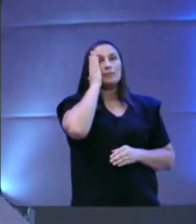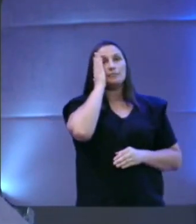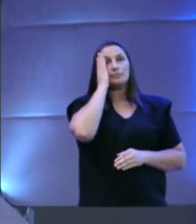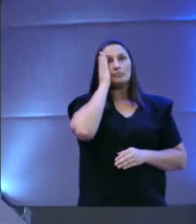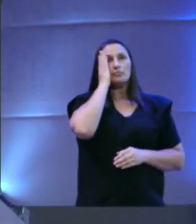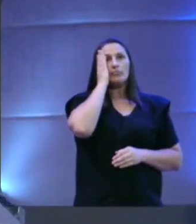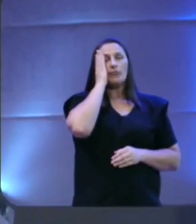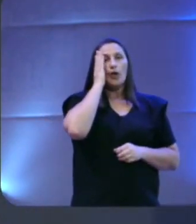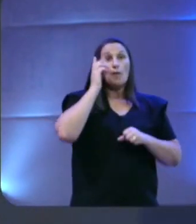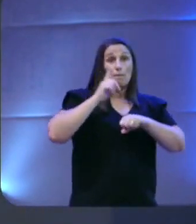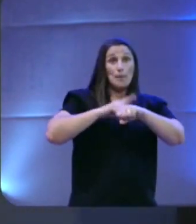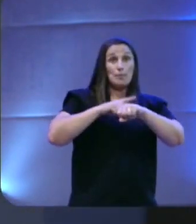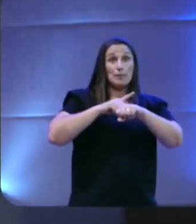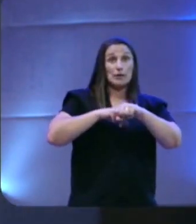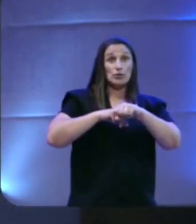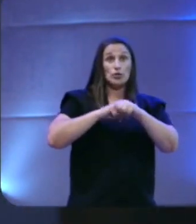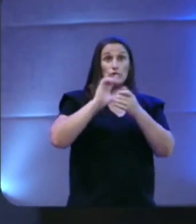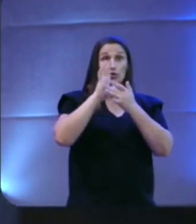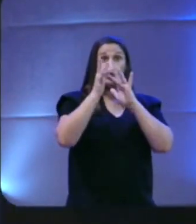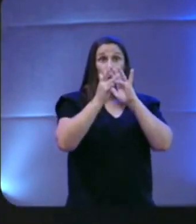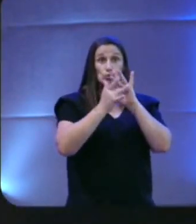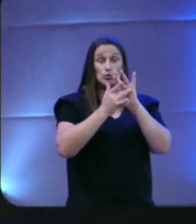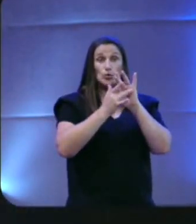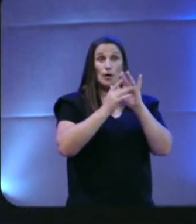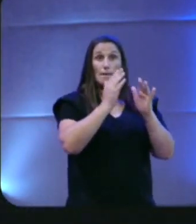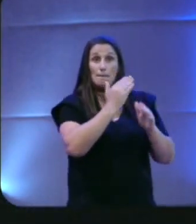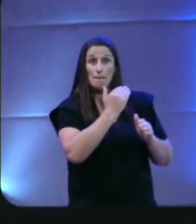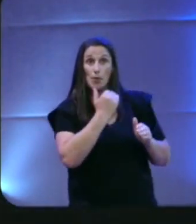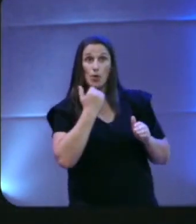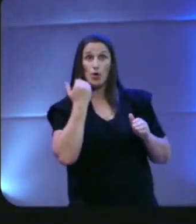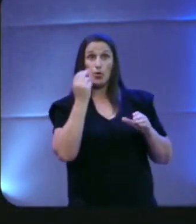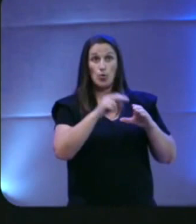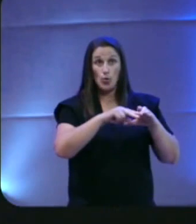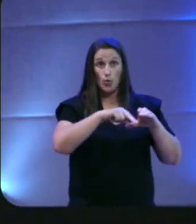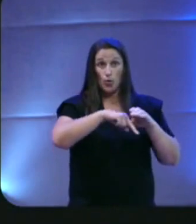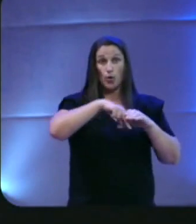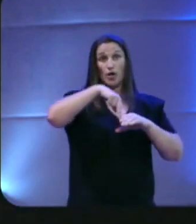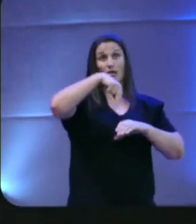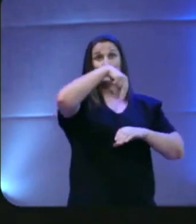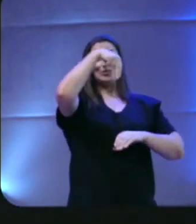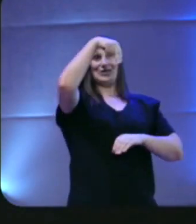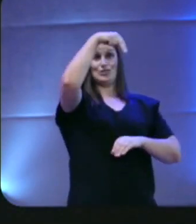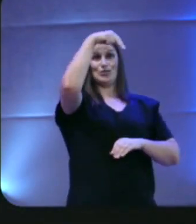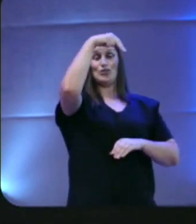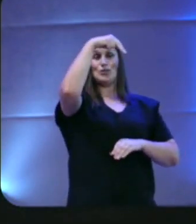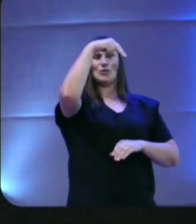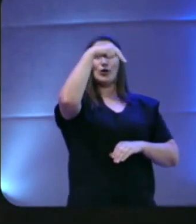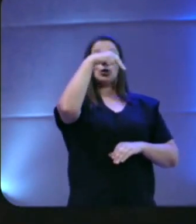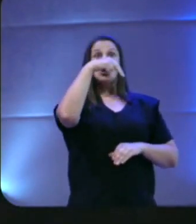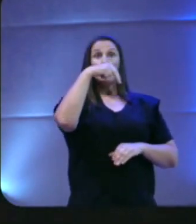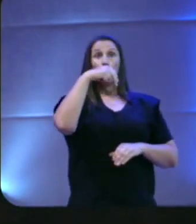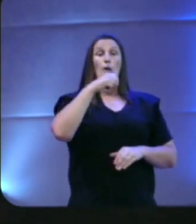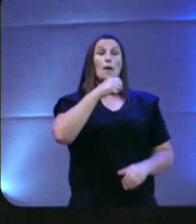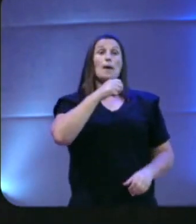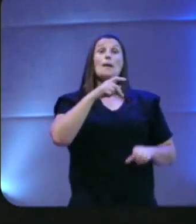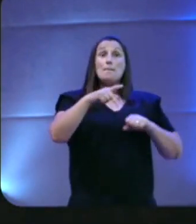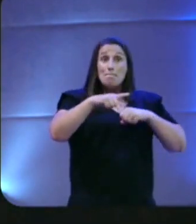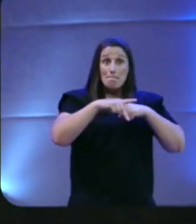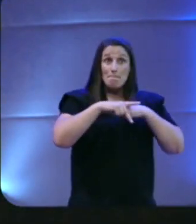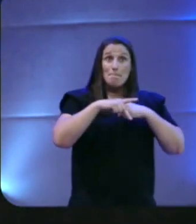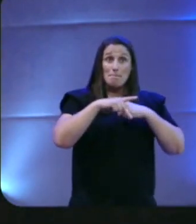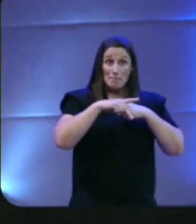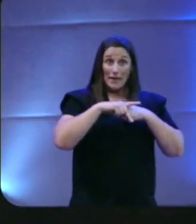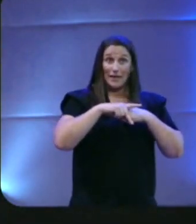levado aos céus, o apóstolo Pedro se tornou um dos principais líderes da igreja cristã, da igreja primitiva. E naquele